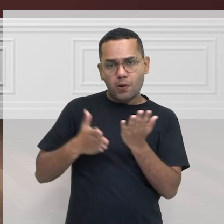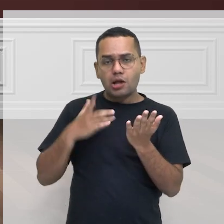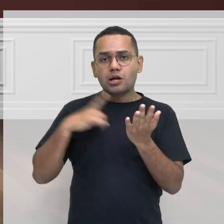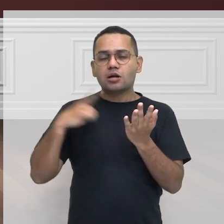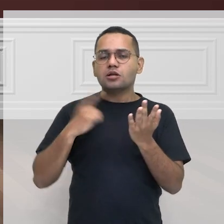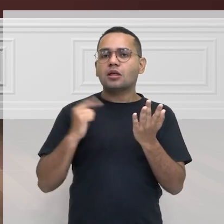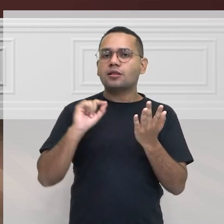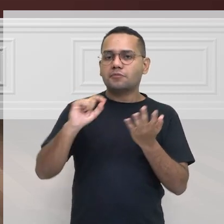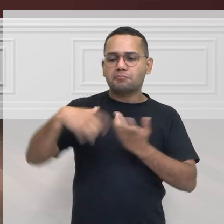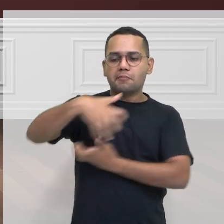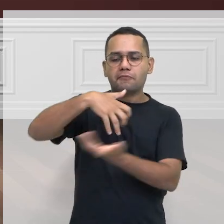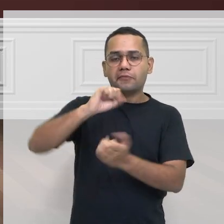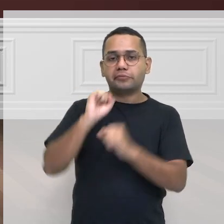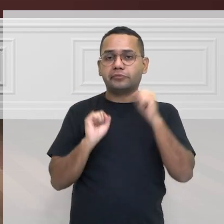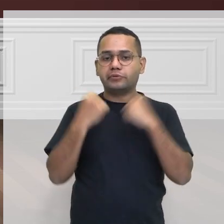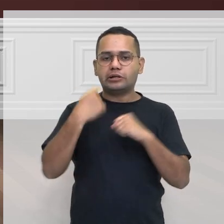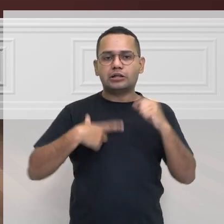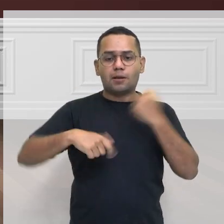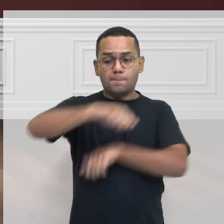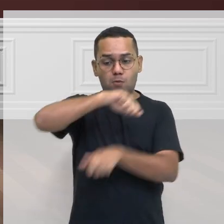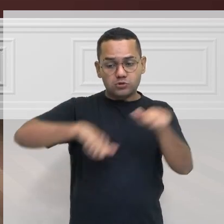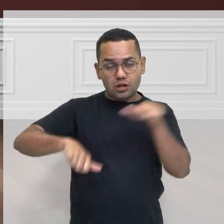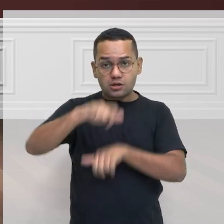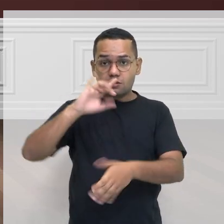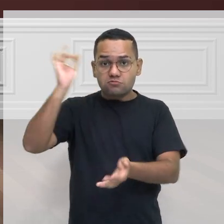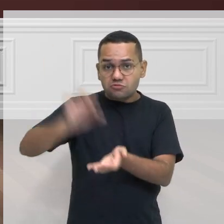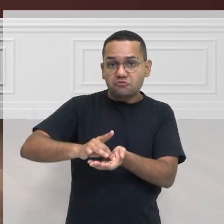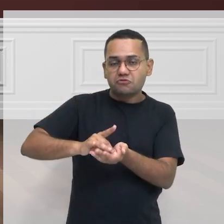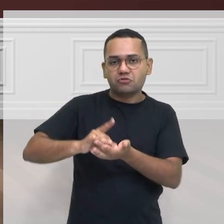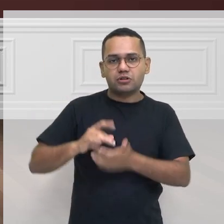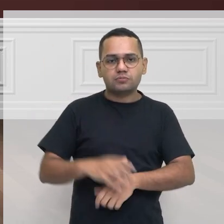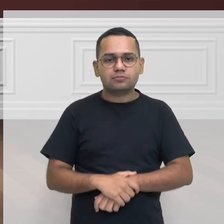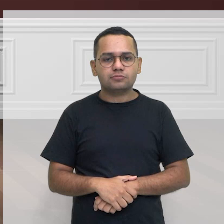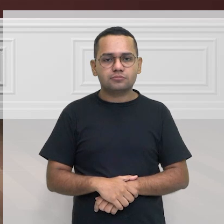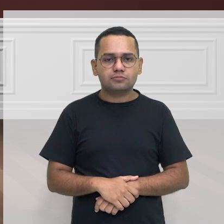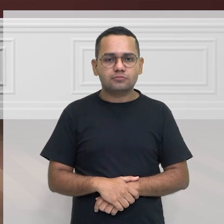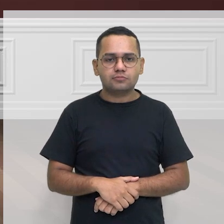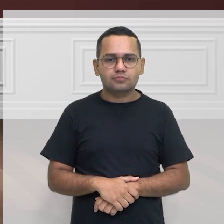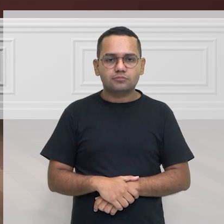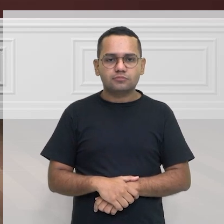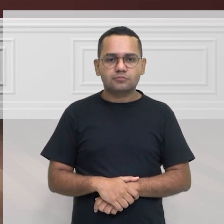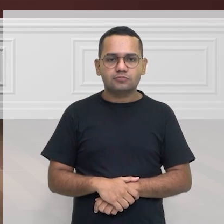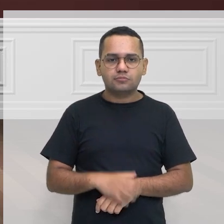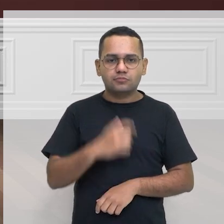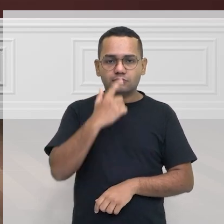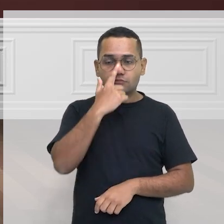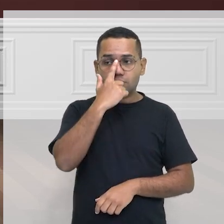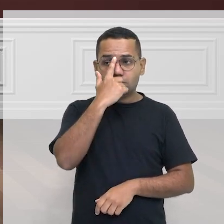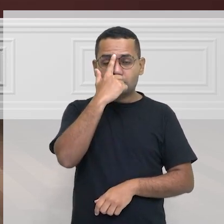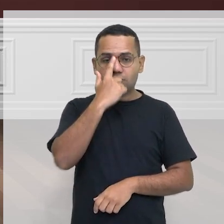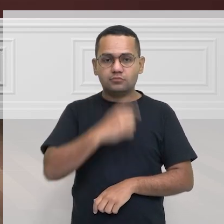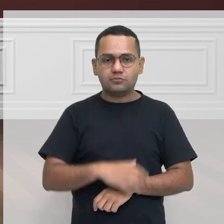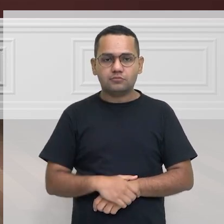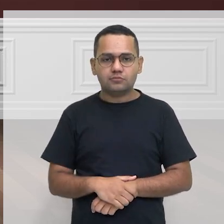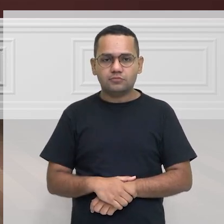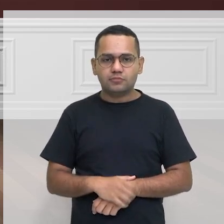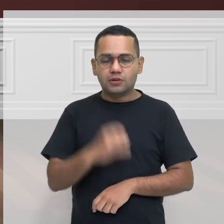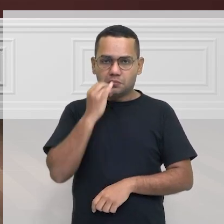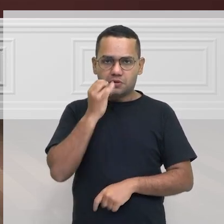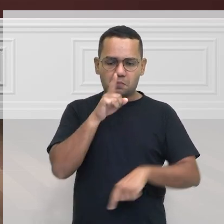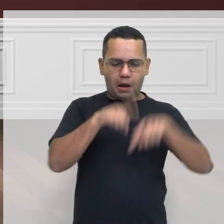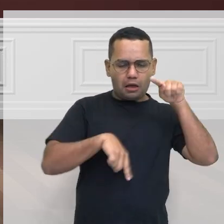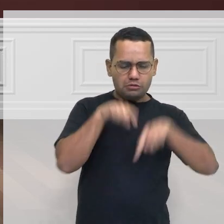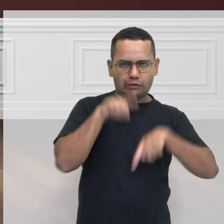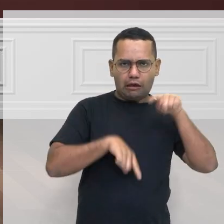Então, houve uma mudança geral, principalmente os objetos que eram feito manualmente, passaram